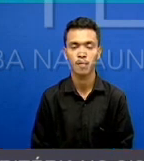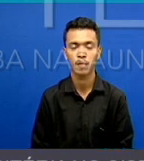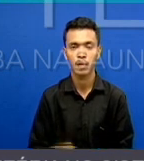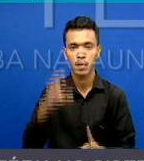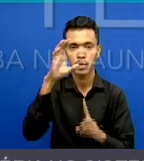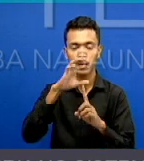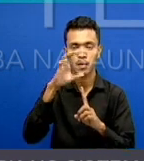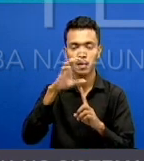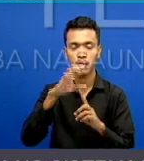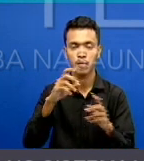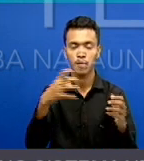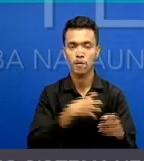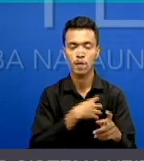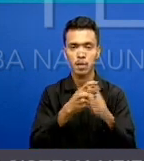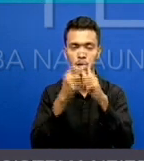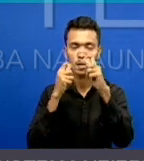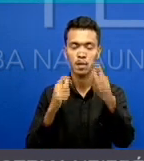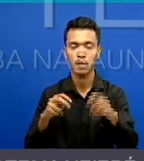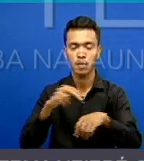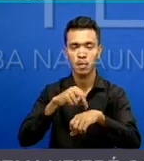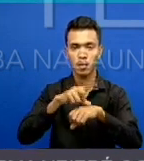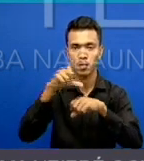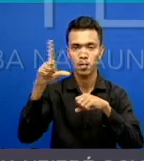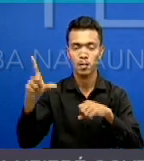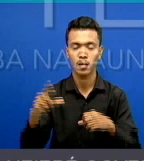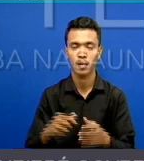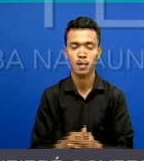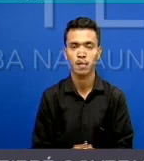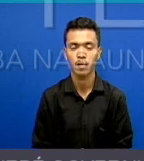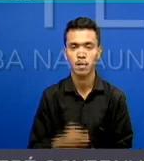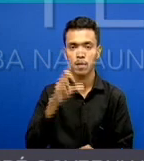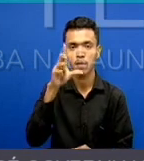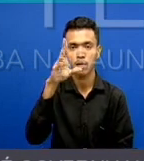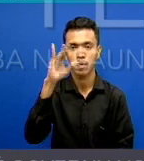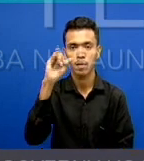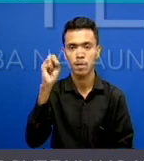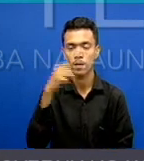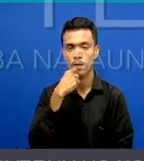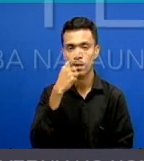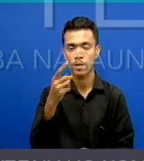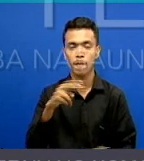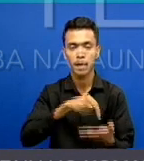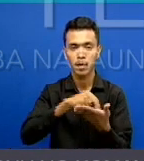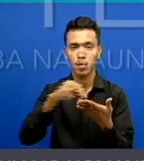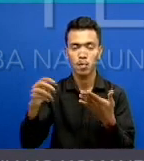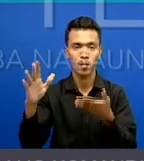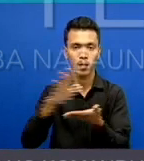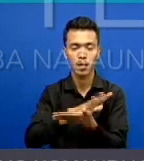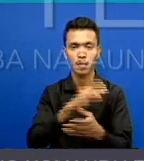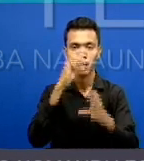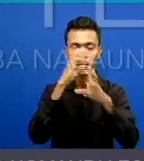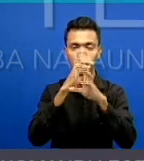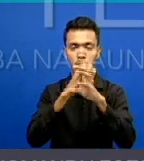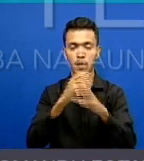Chefe do Departamento de Trânsito e Segurança Rodoviária Nacional, Superintendente e Assistente Luiz da Costa Teten. Chapa matrícula, bacareta